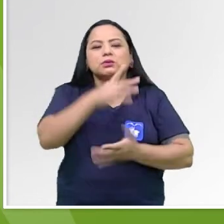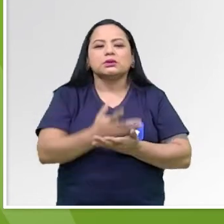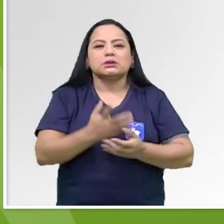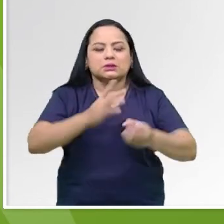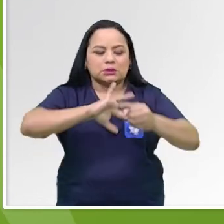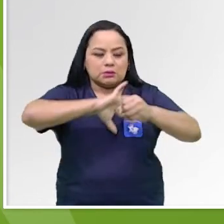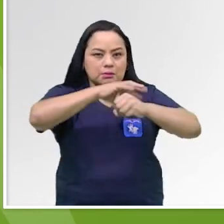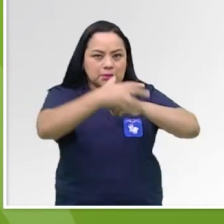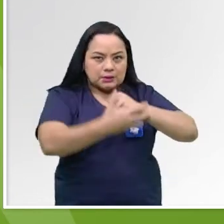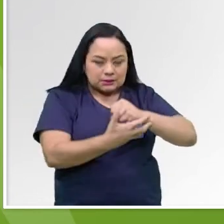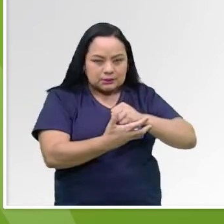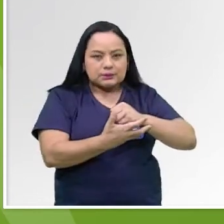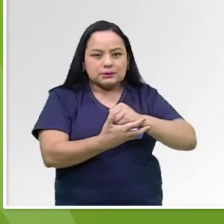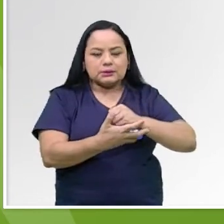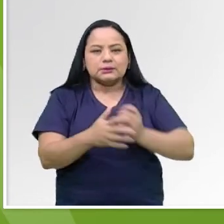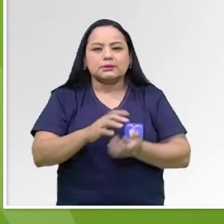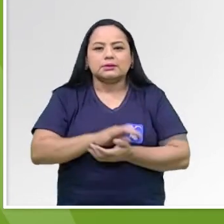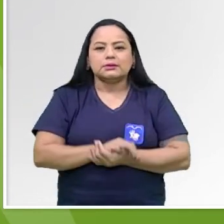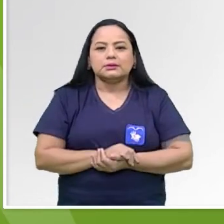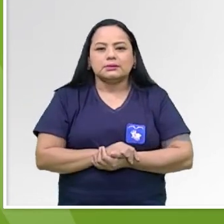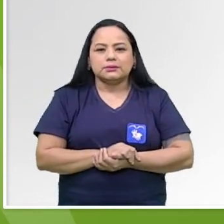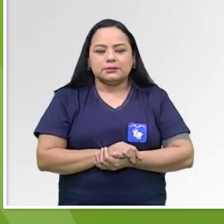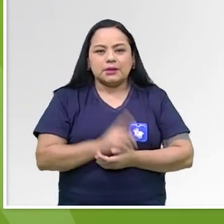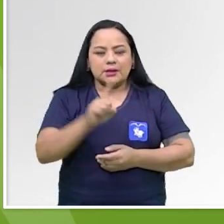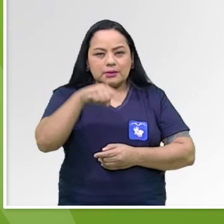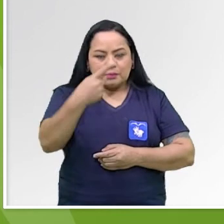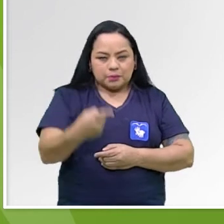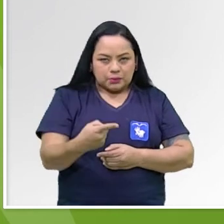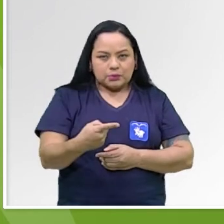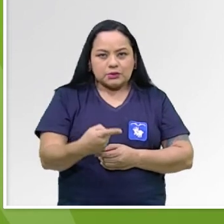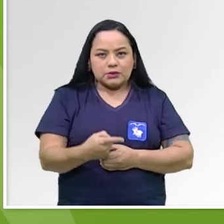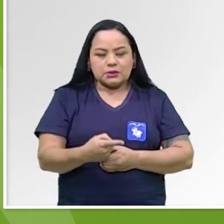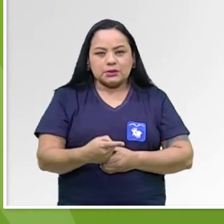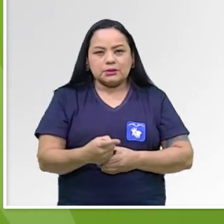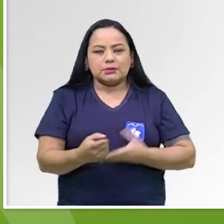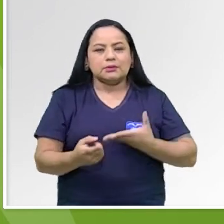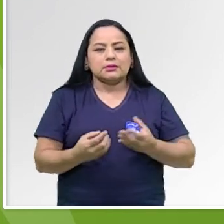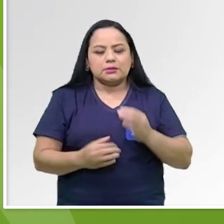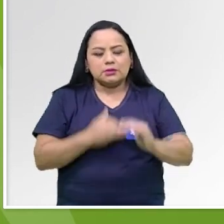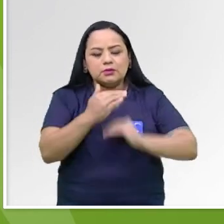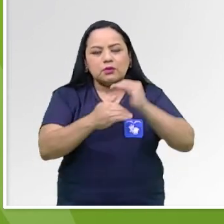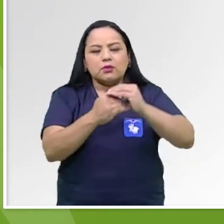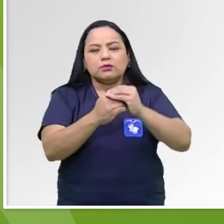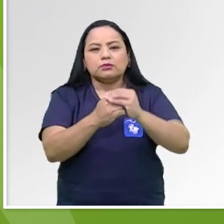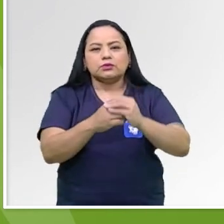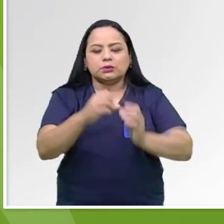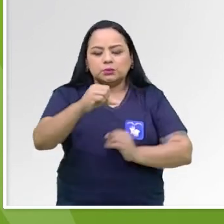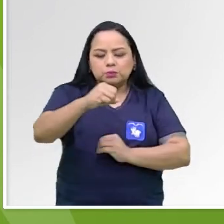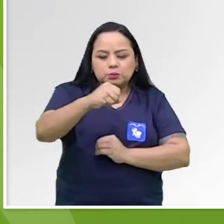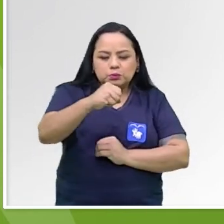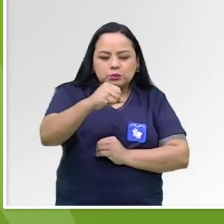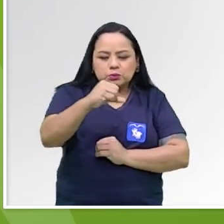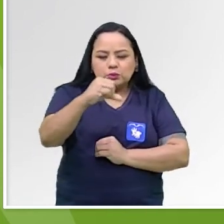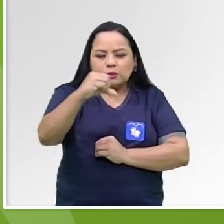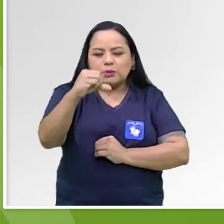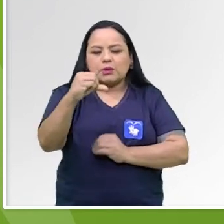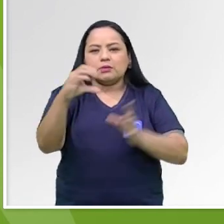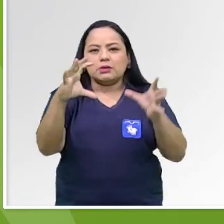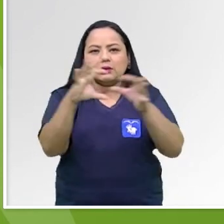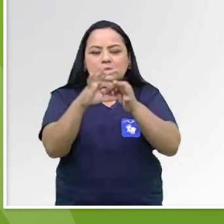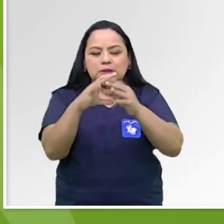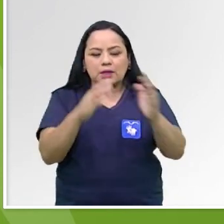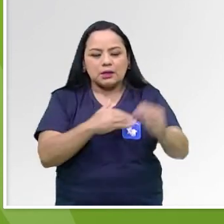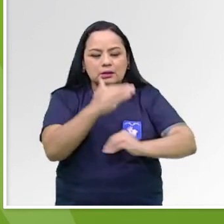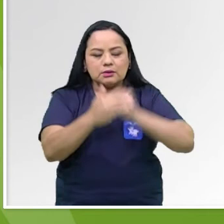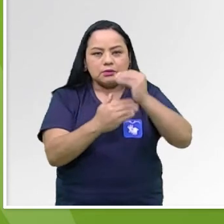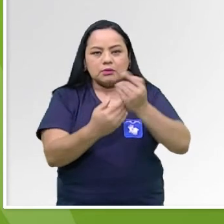ela é um órgão formado depois que ocorre ali a fecundação e o embrião se liga ali e começa a se desenvolver